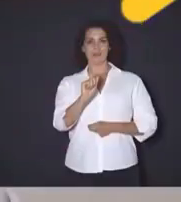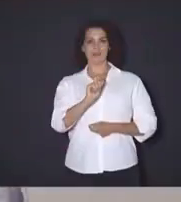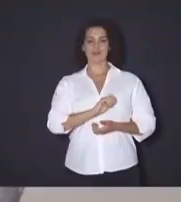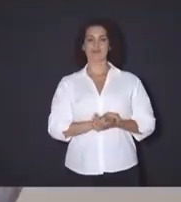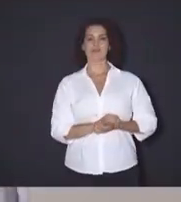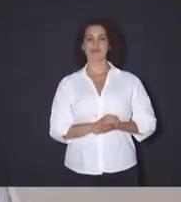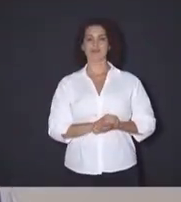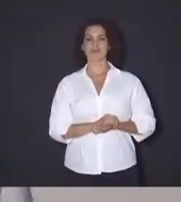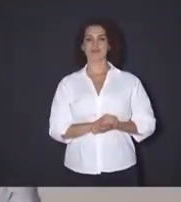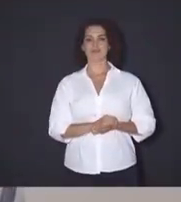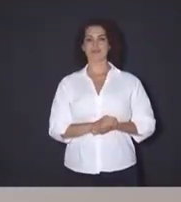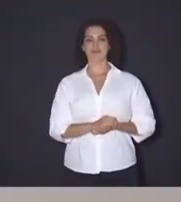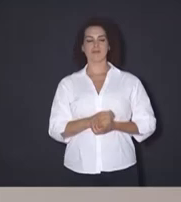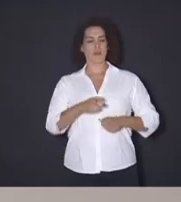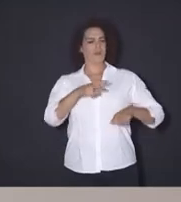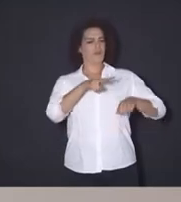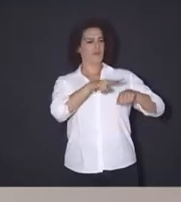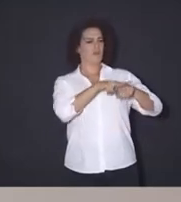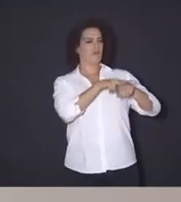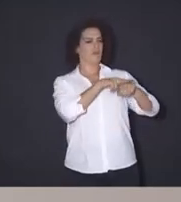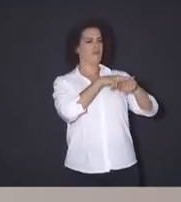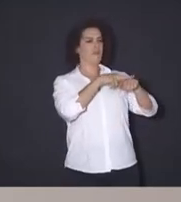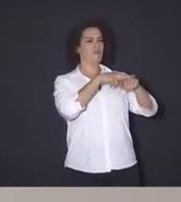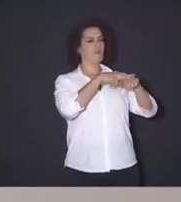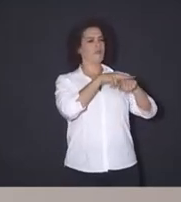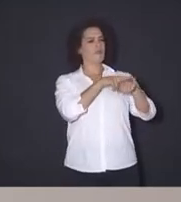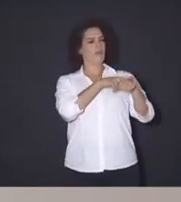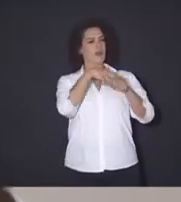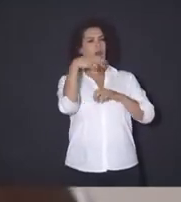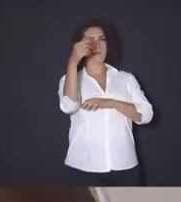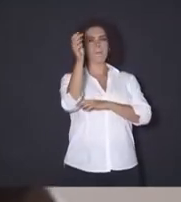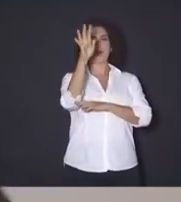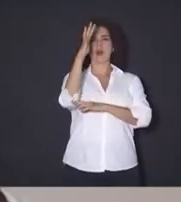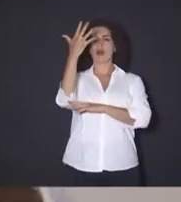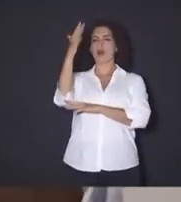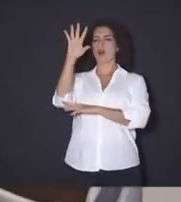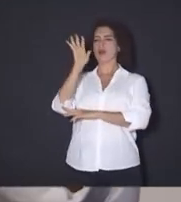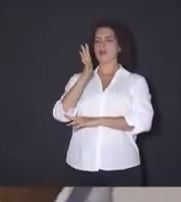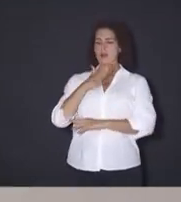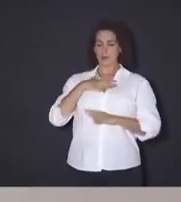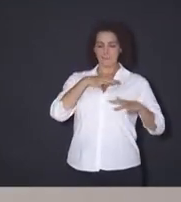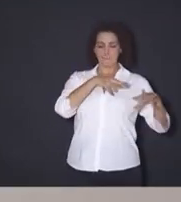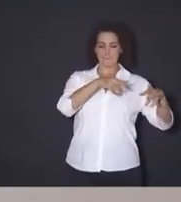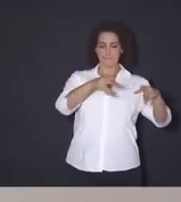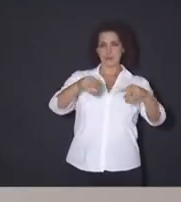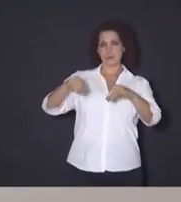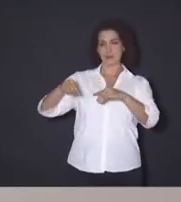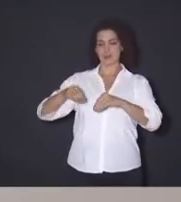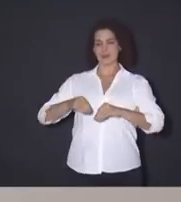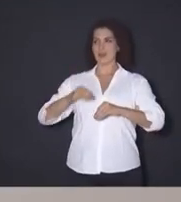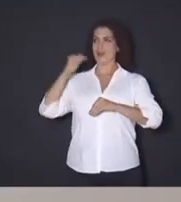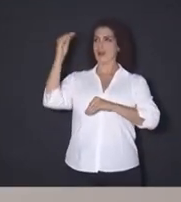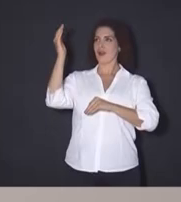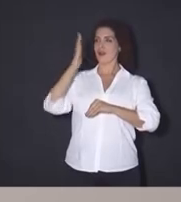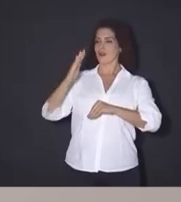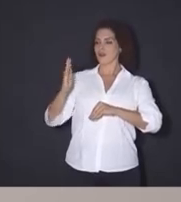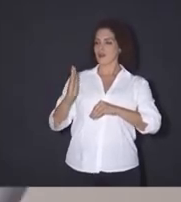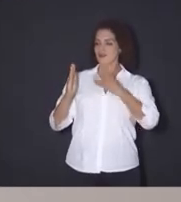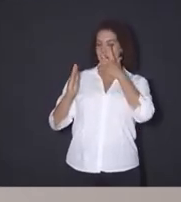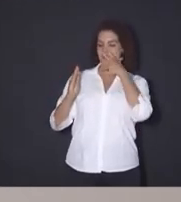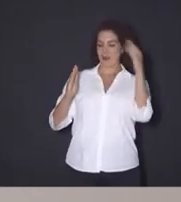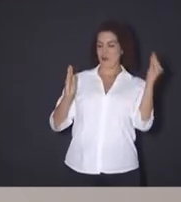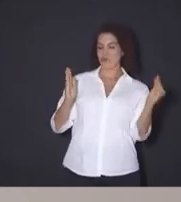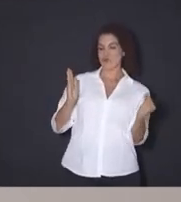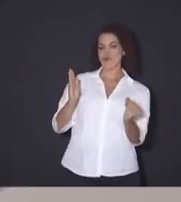a univerde pendão da minha terra que a brisa do brasil beija e balança estandarte que a